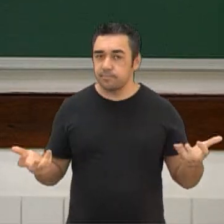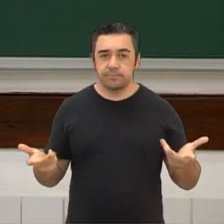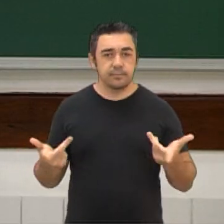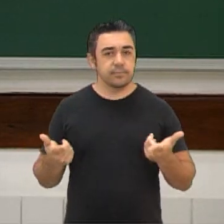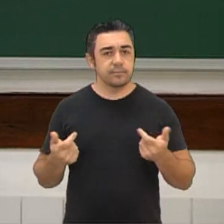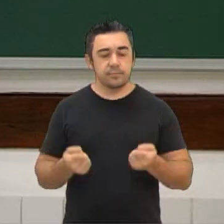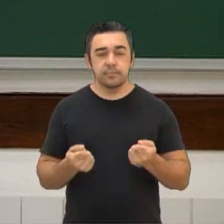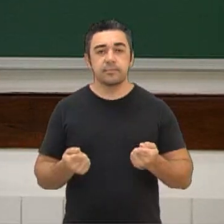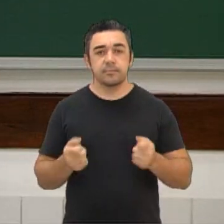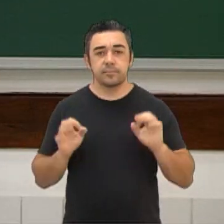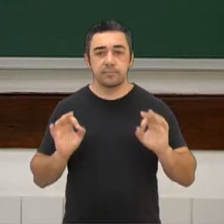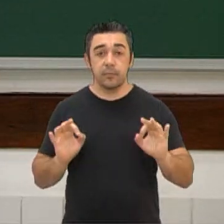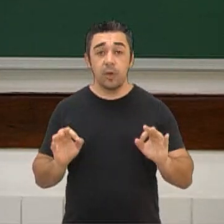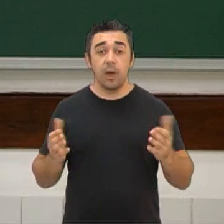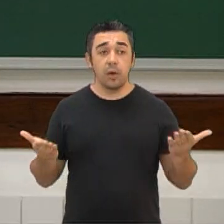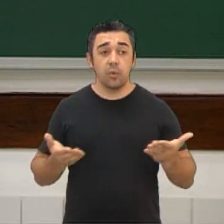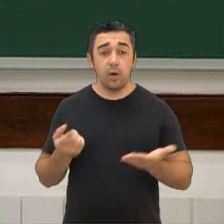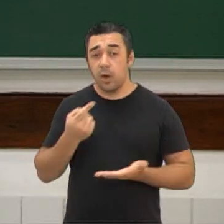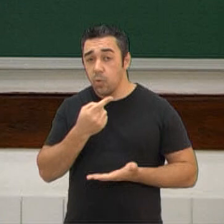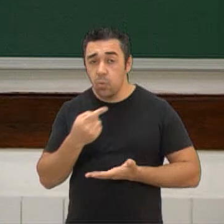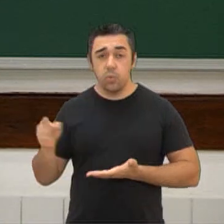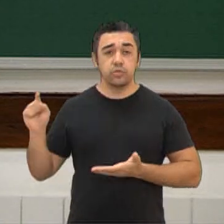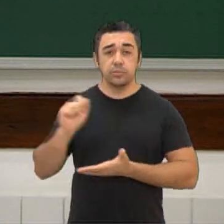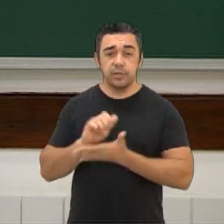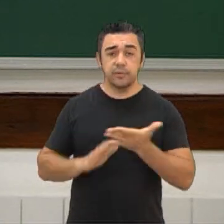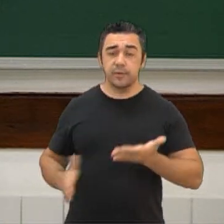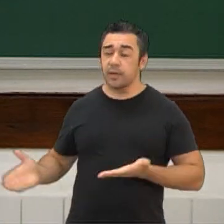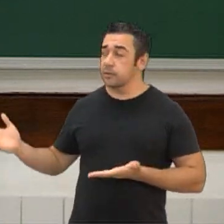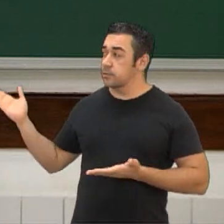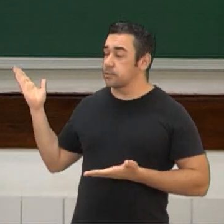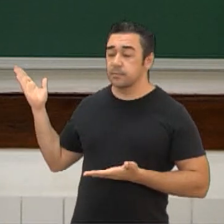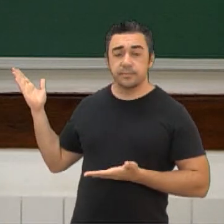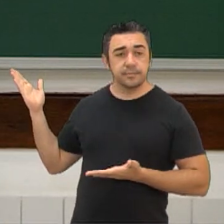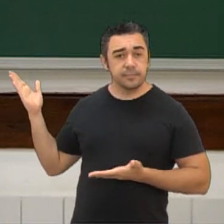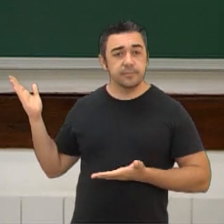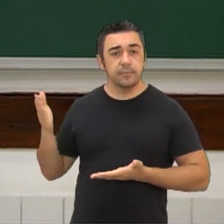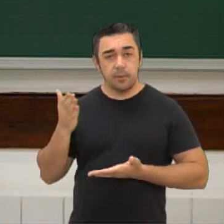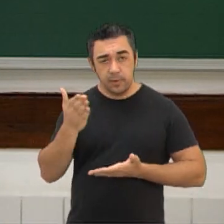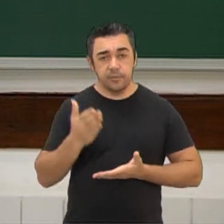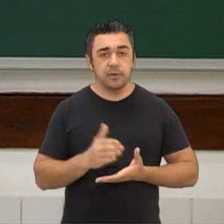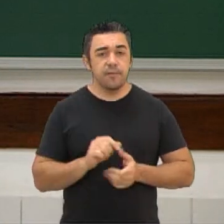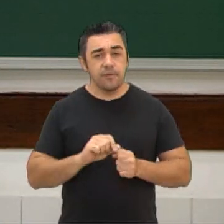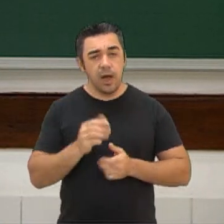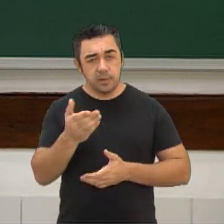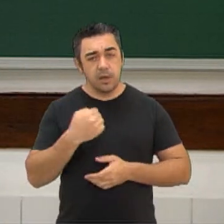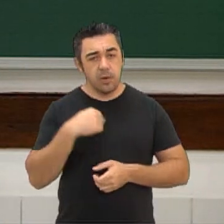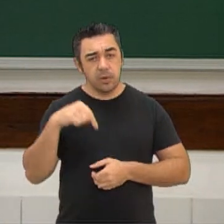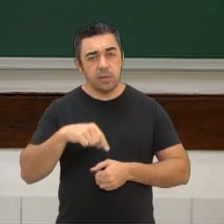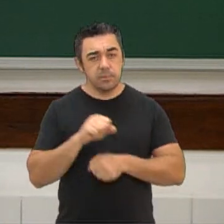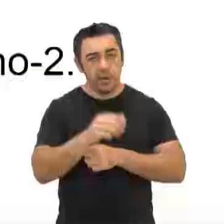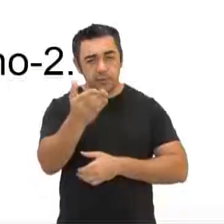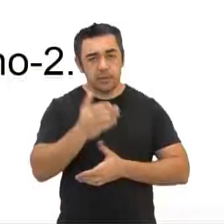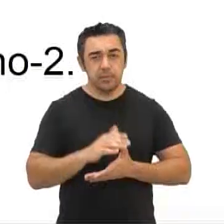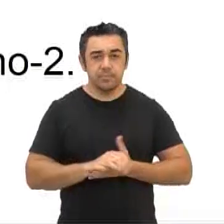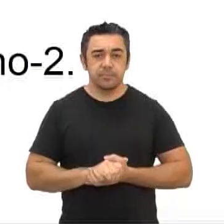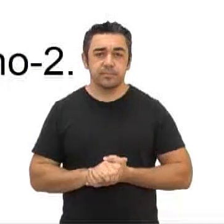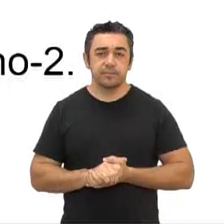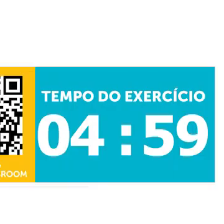Espetacular? Maravilhoso? Então, ó, para fechar a aula de hoje, o último exercício. Faz aí. Estou esperando aqui.